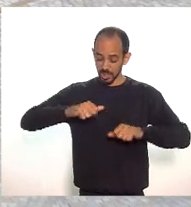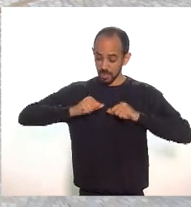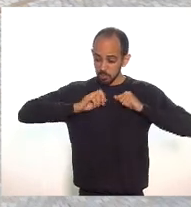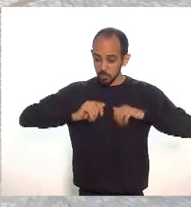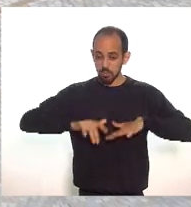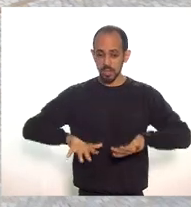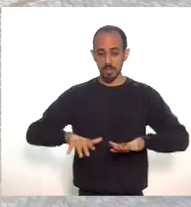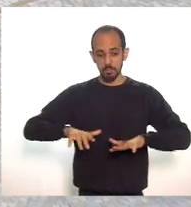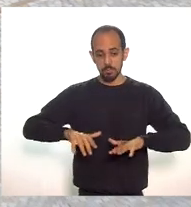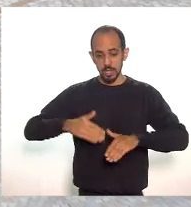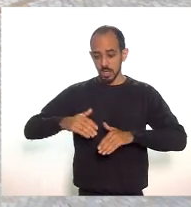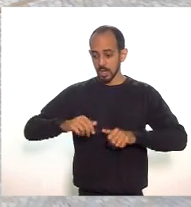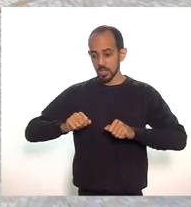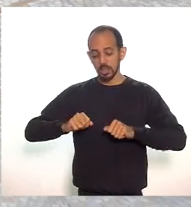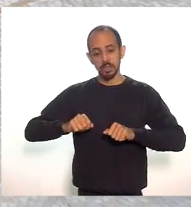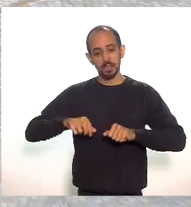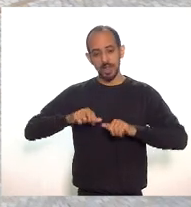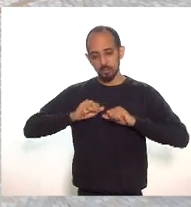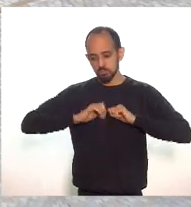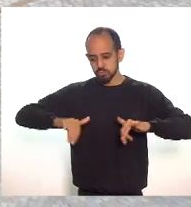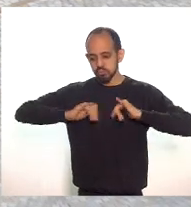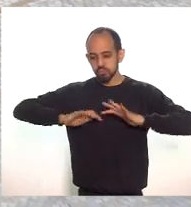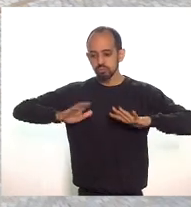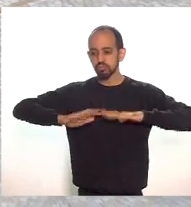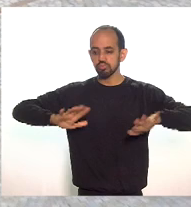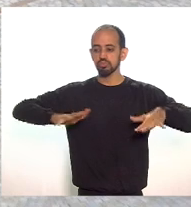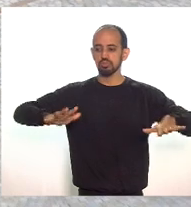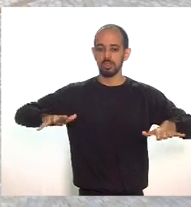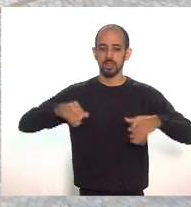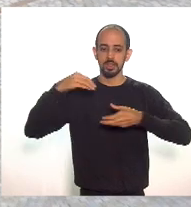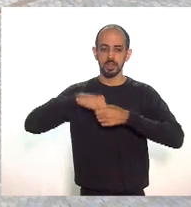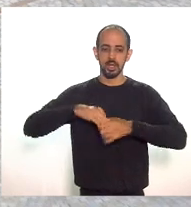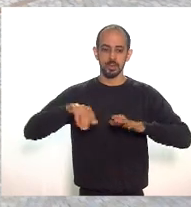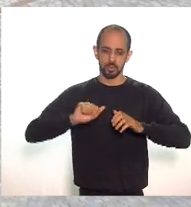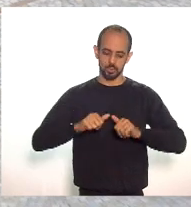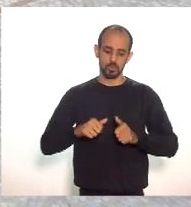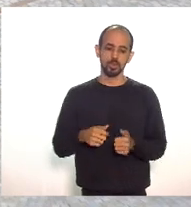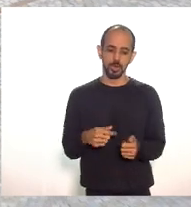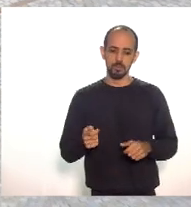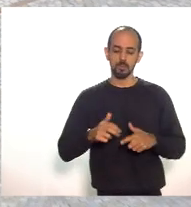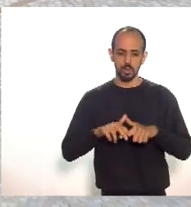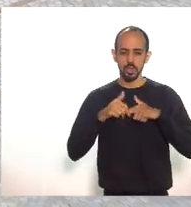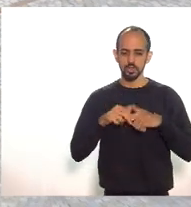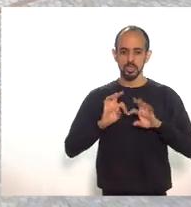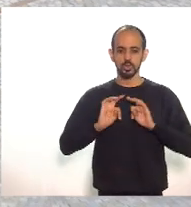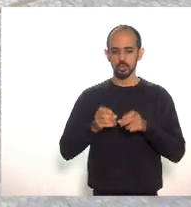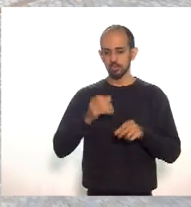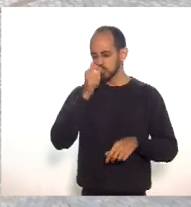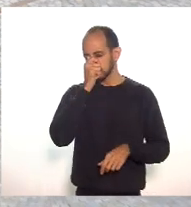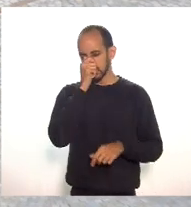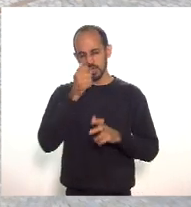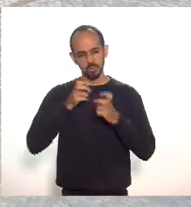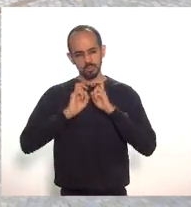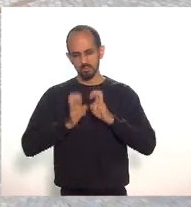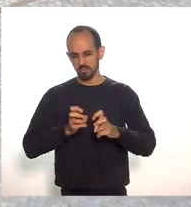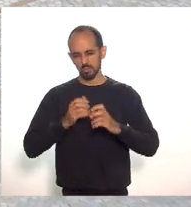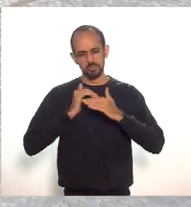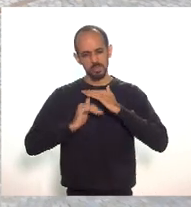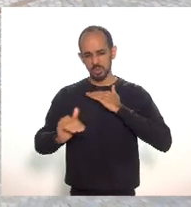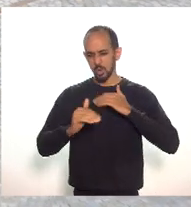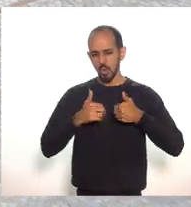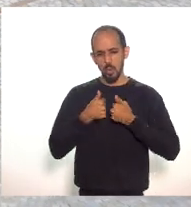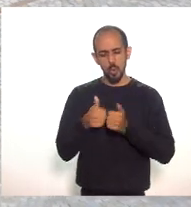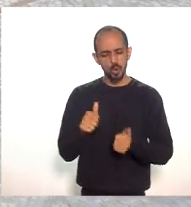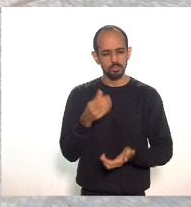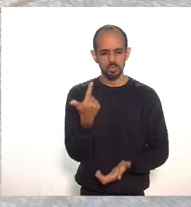a população é a renegada qualquer tipo de atendimento satisfatório os três anos superlotado metrô ônibus